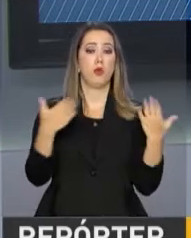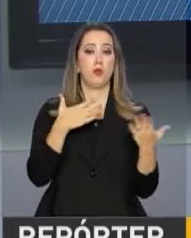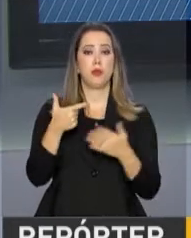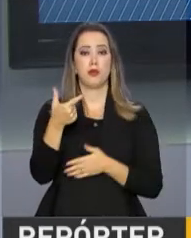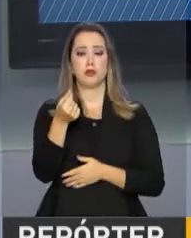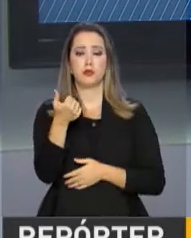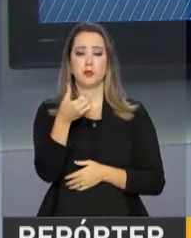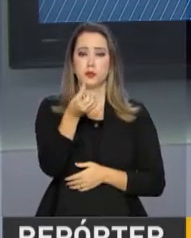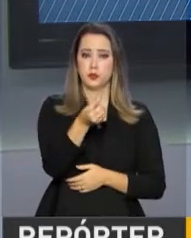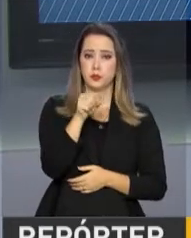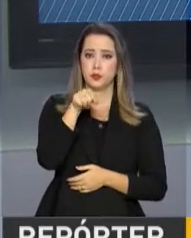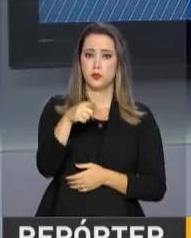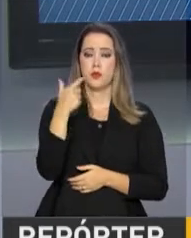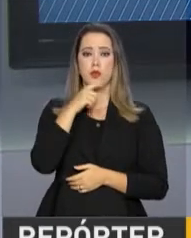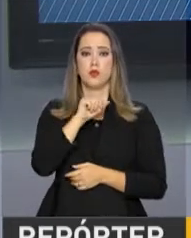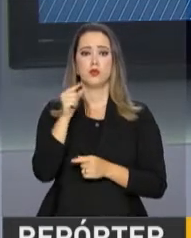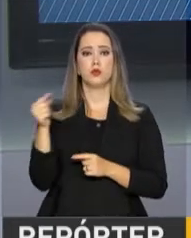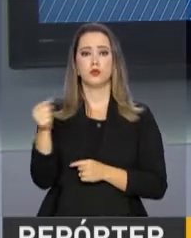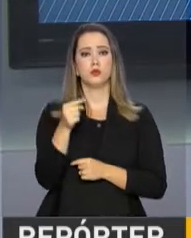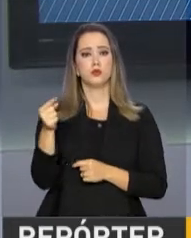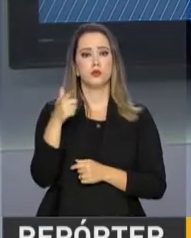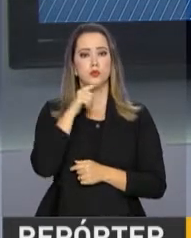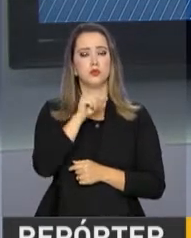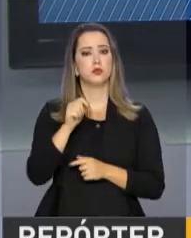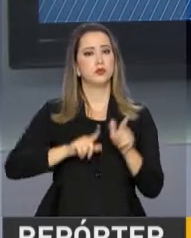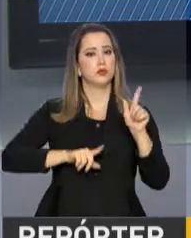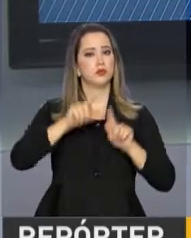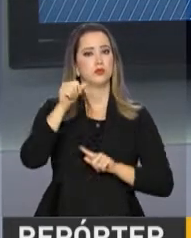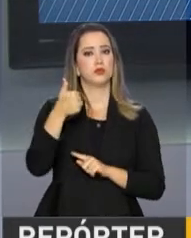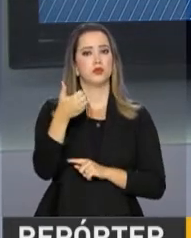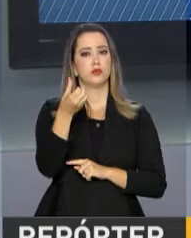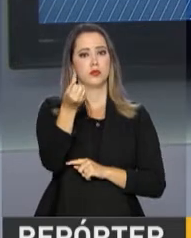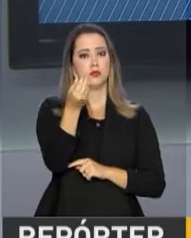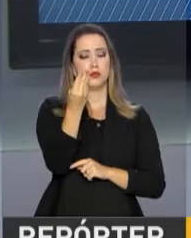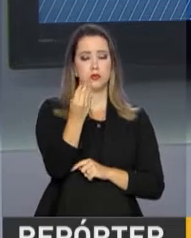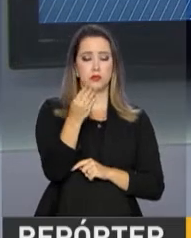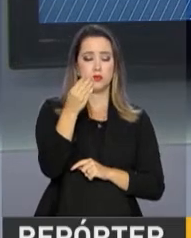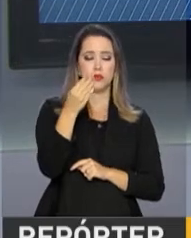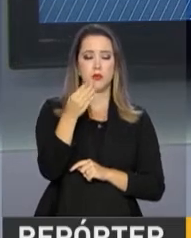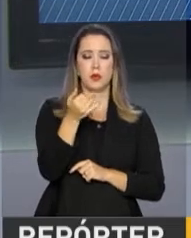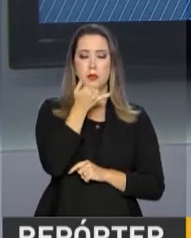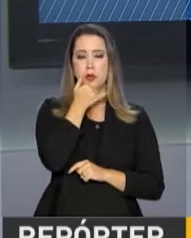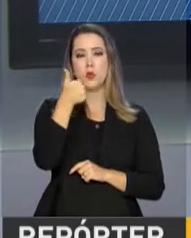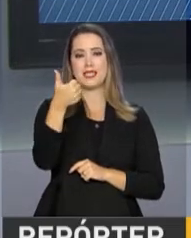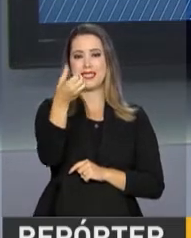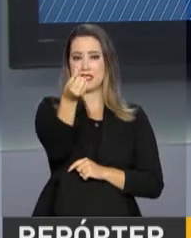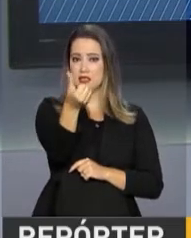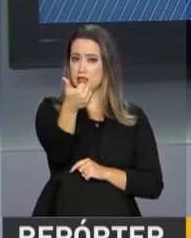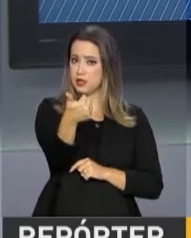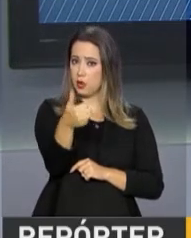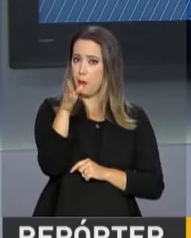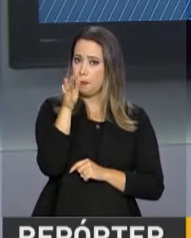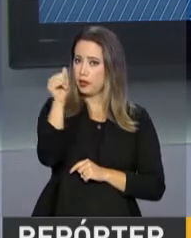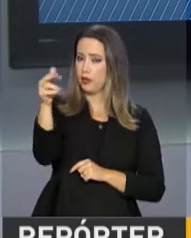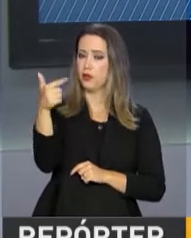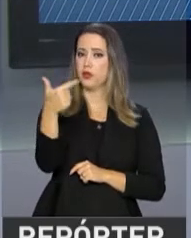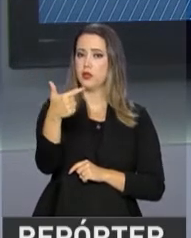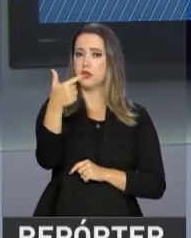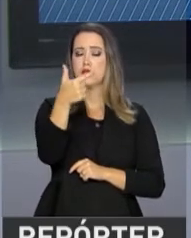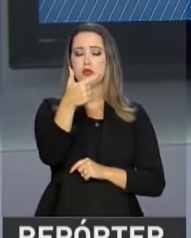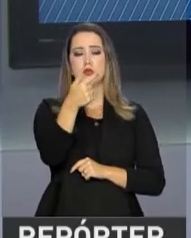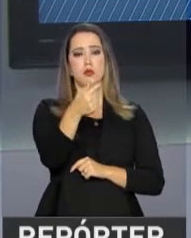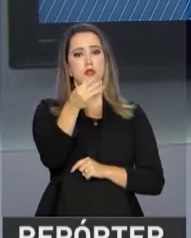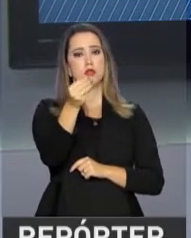em 2016 quando o saldo negativo atingiu um recorde de 161 bilhões 270 milhões